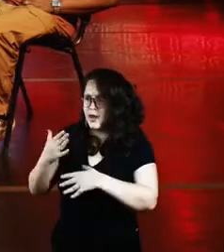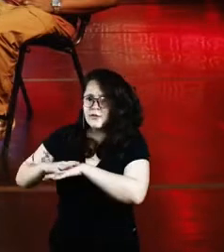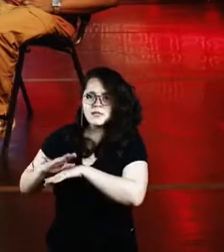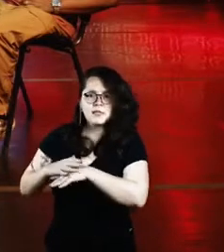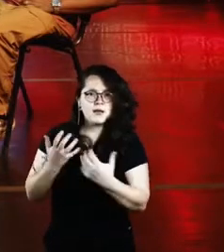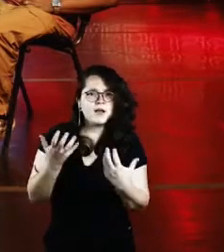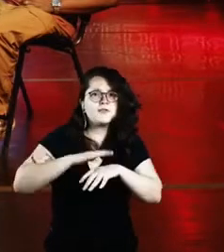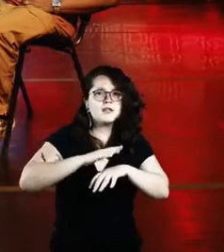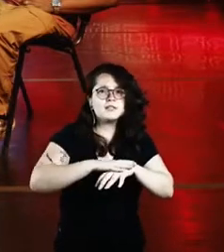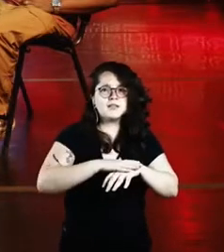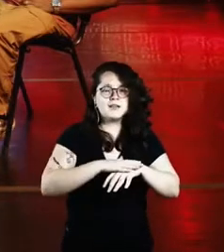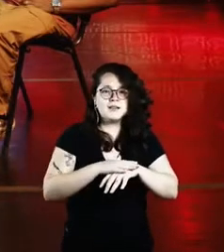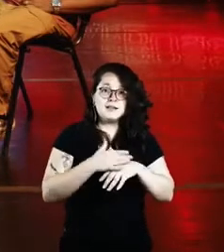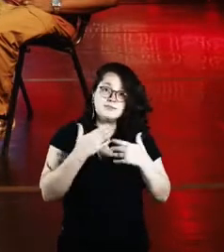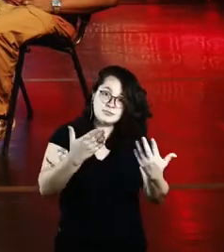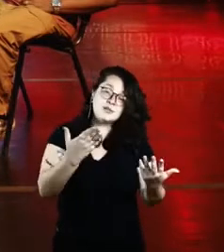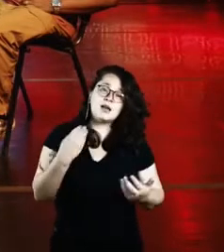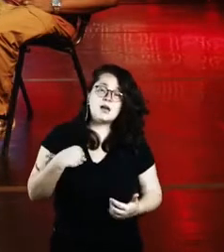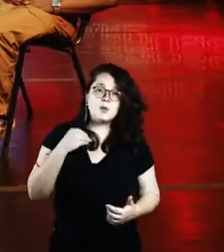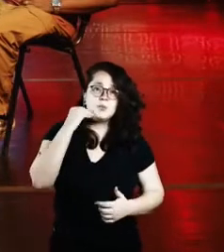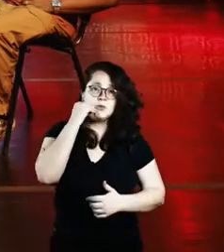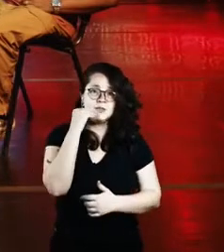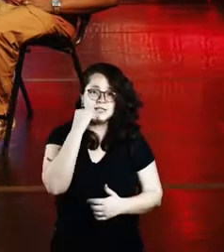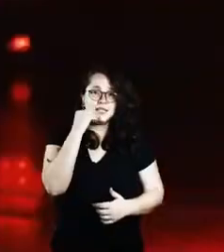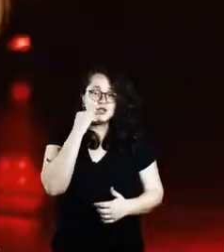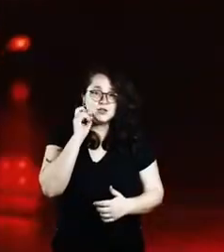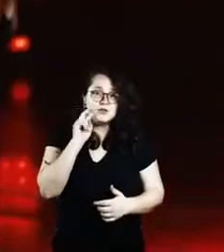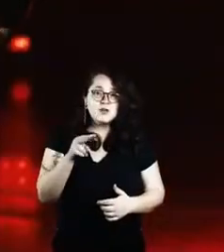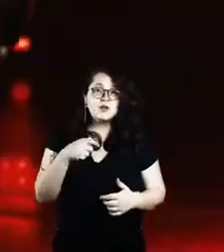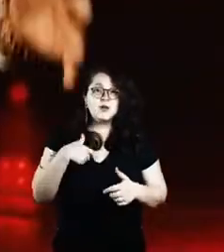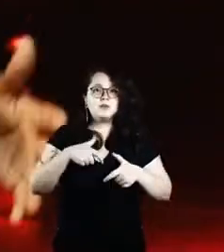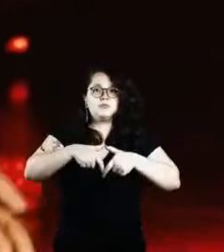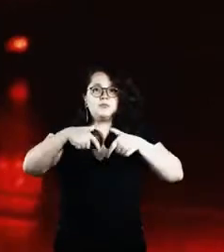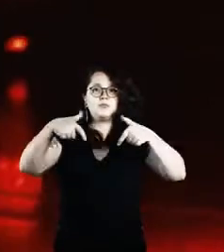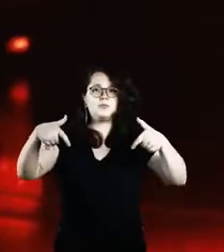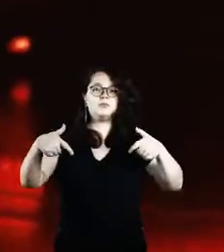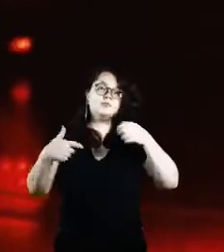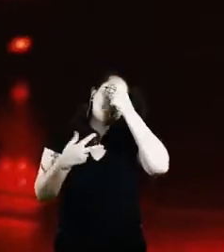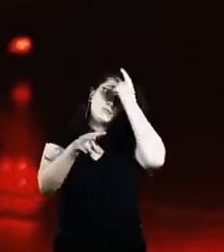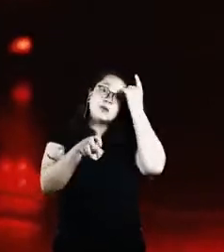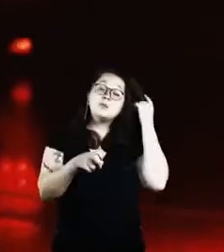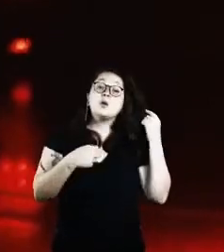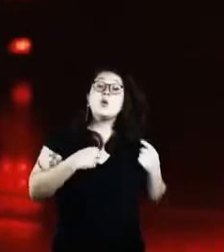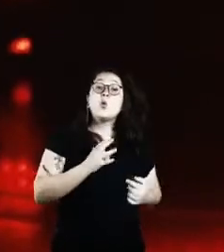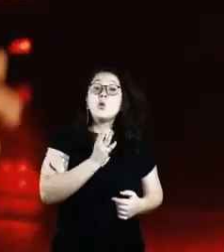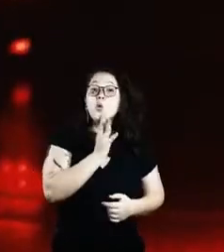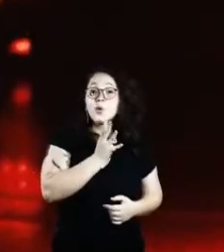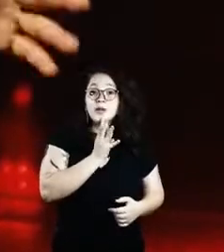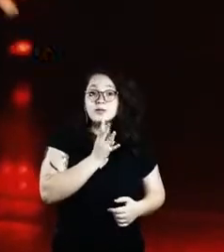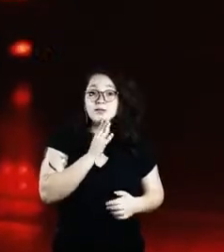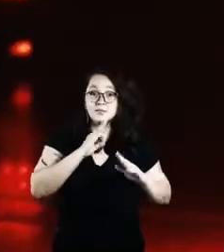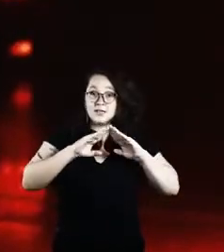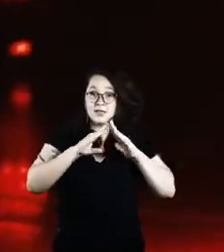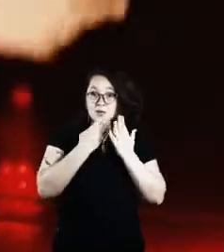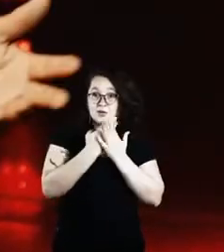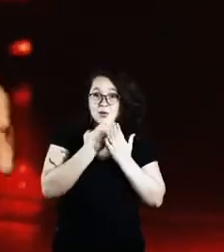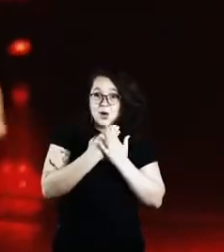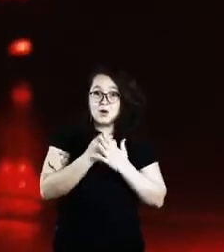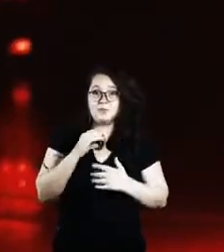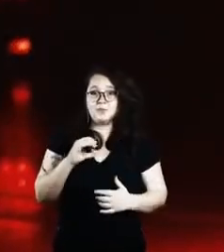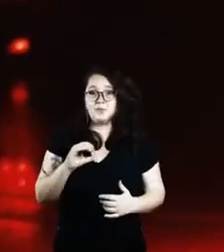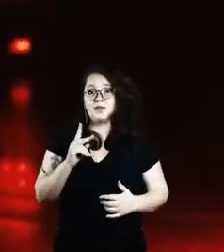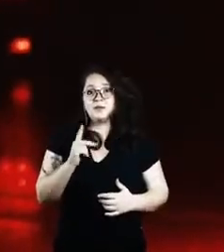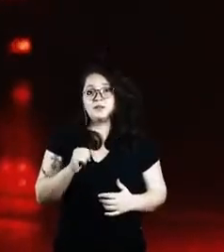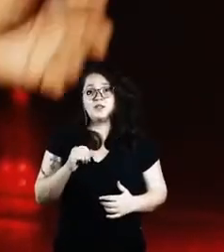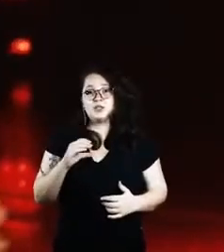outra, e a gente dando oportunidade e o negócio crescendo. E foi aí que foi se formando a escola Chic Show